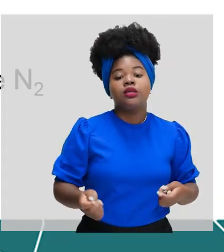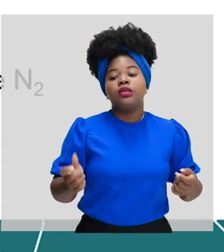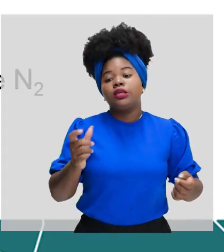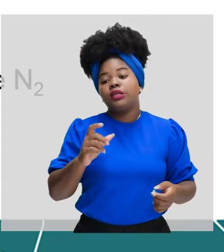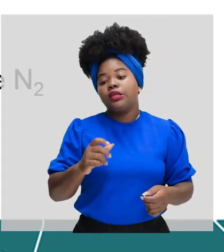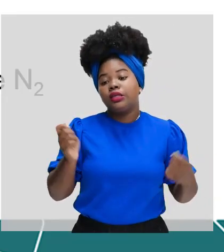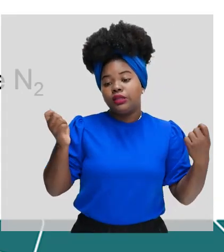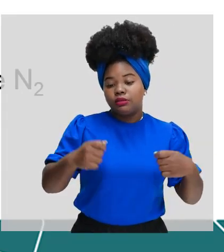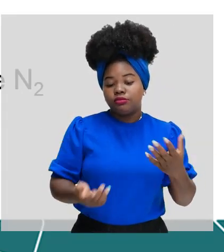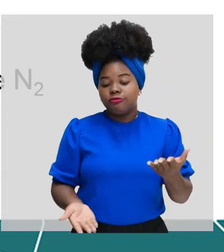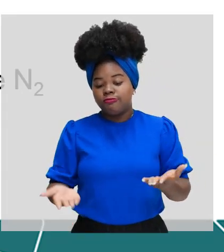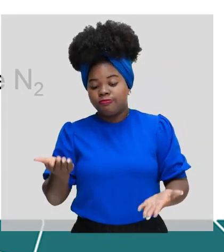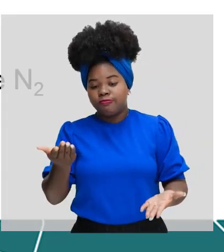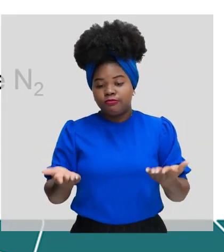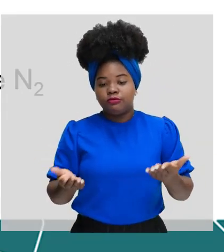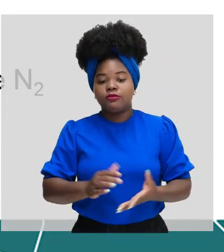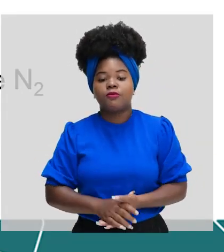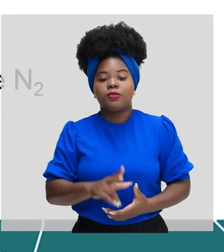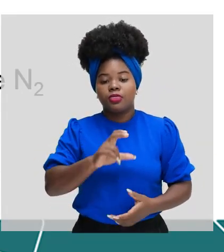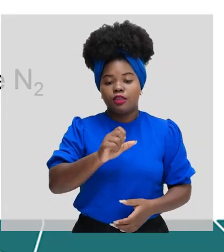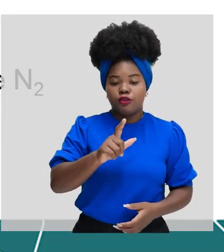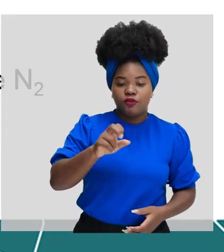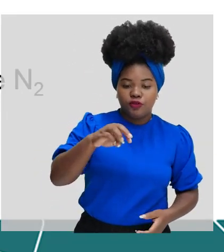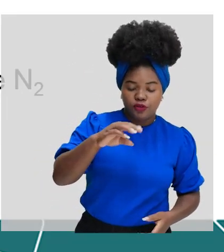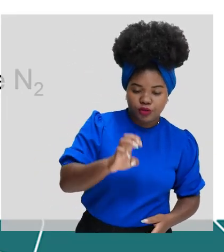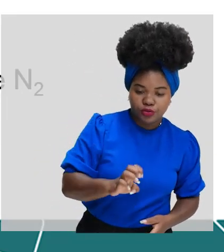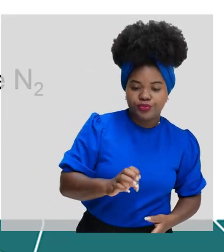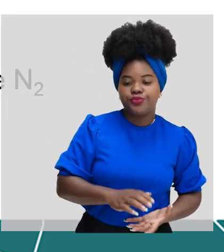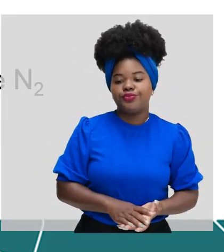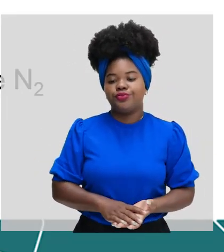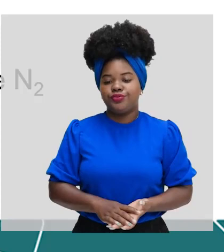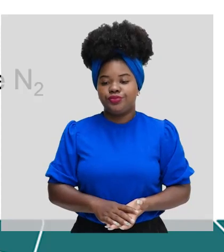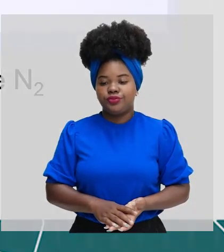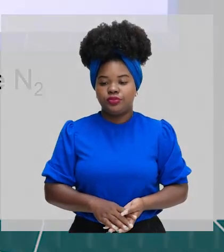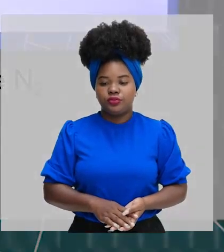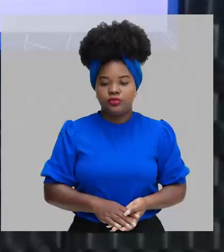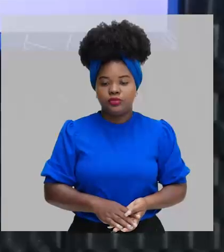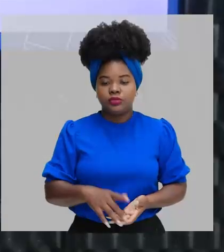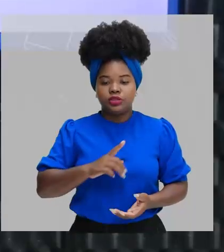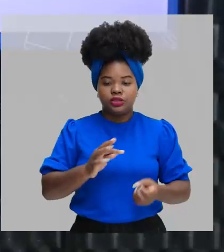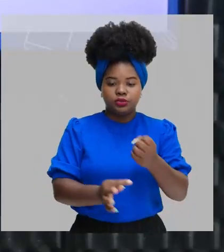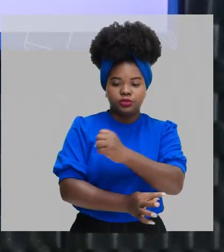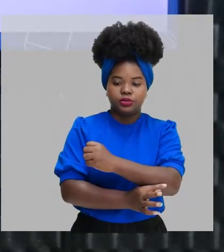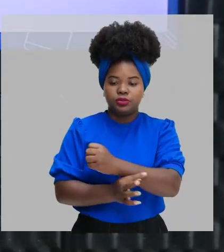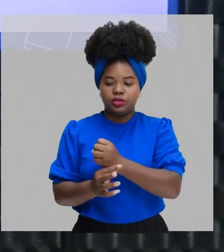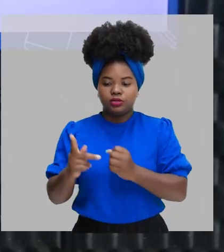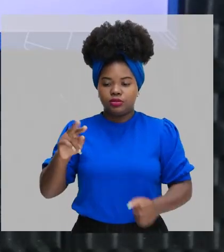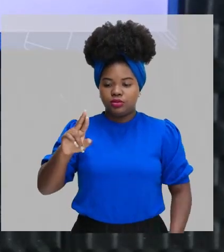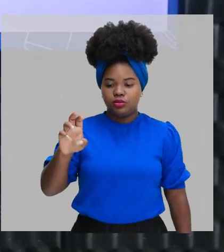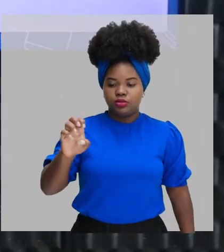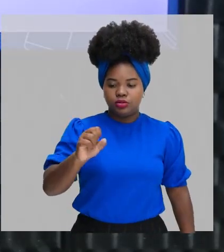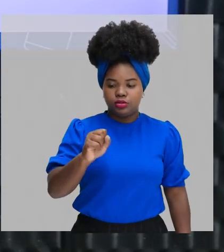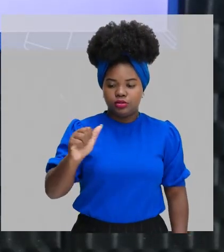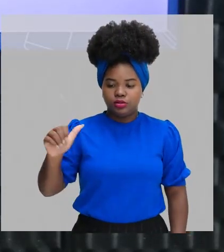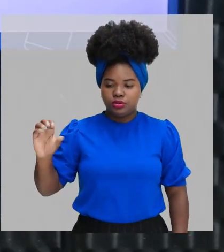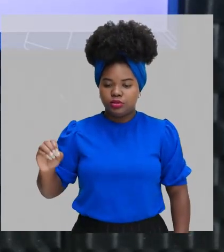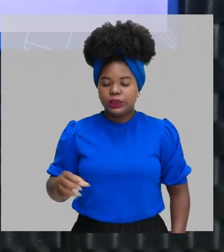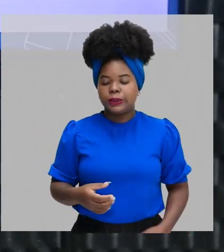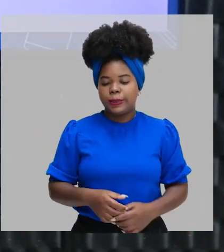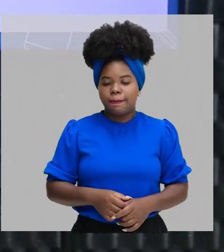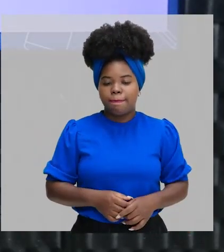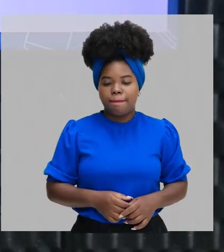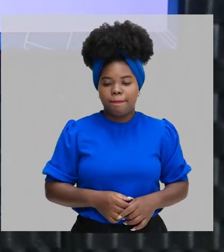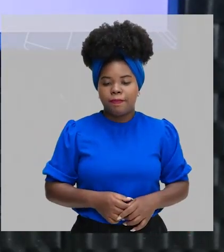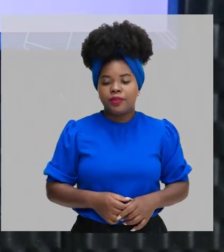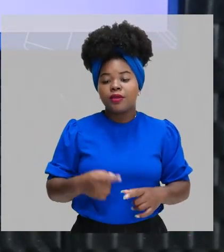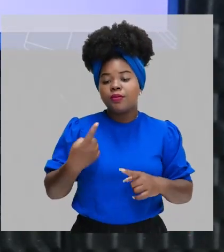proporcionalidade entre volumes gasosos nas mesmas condições de temperatura e pressão. E por que a